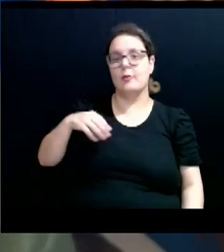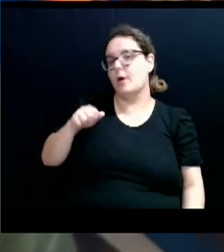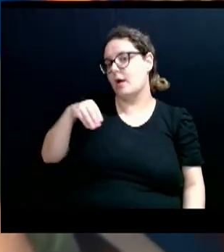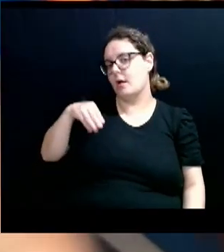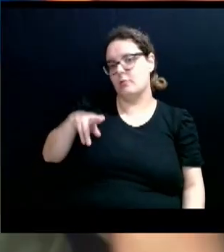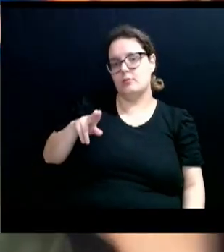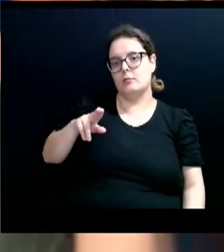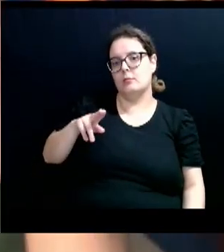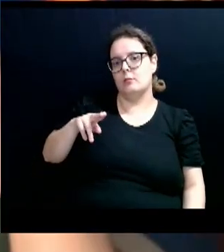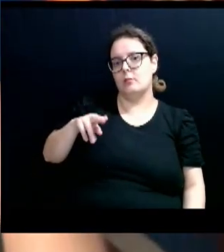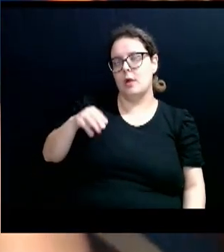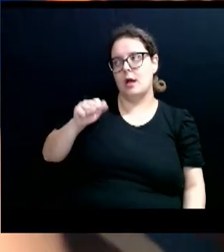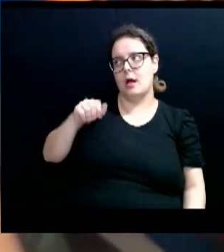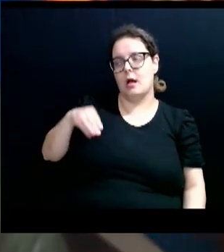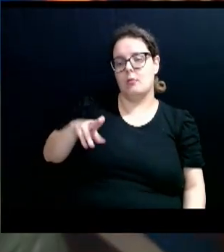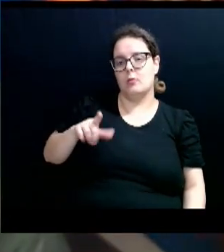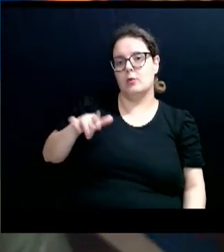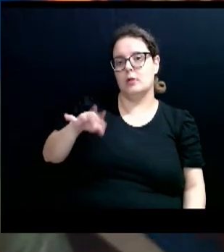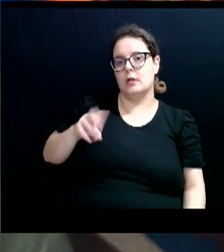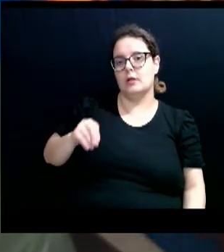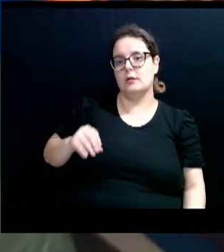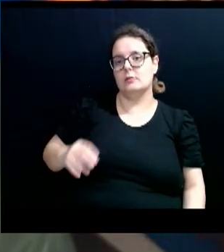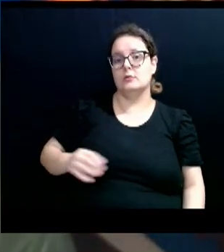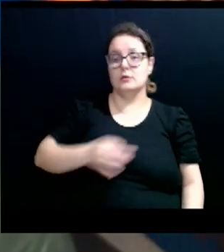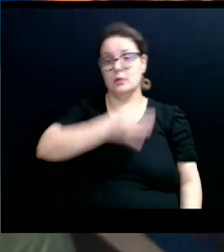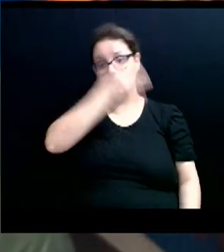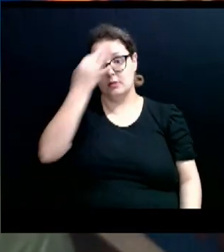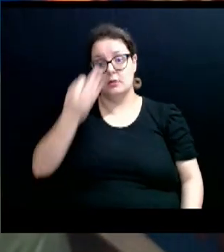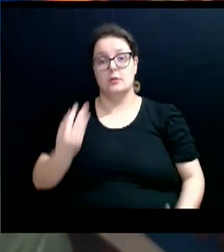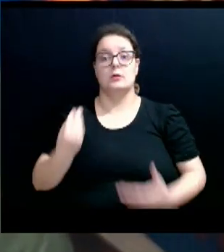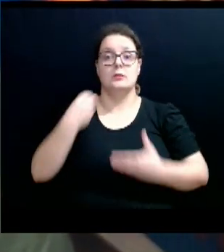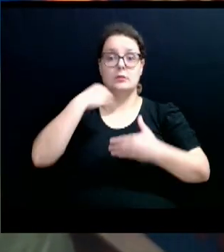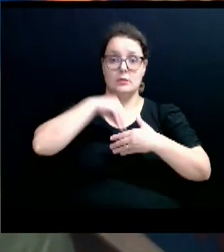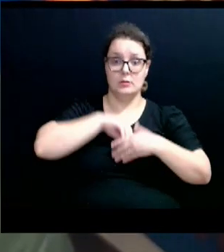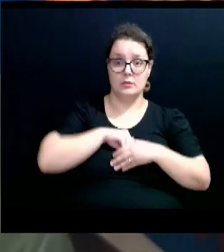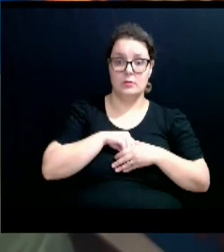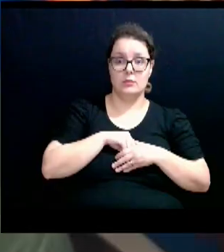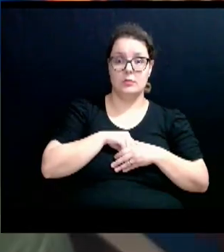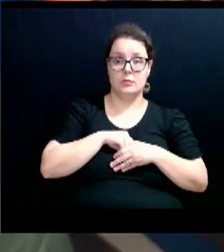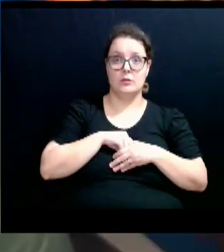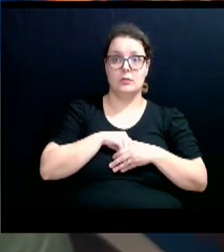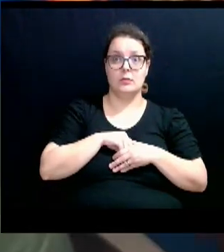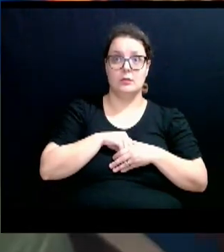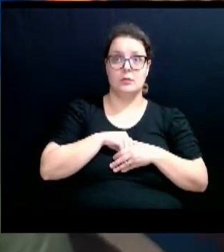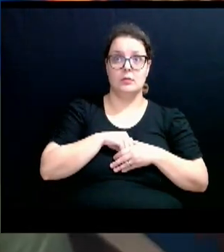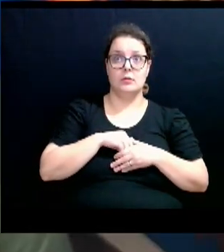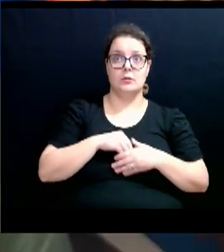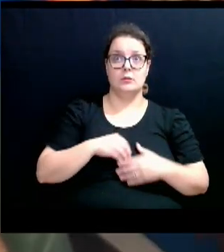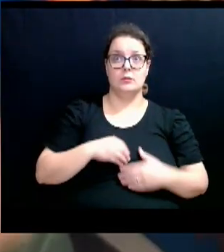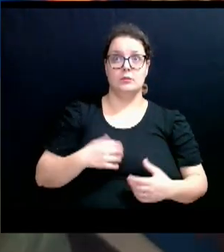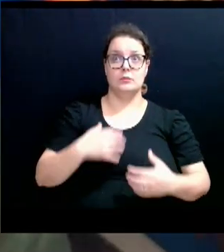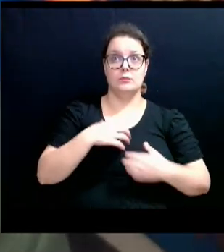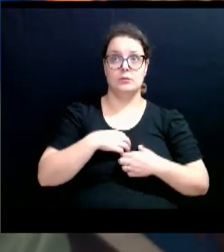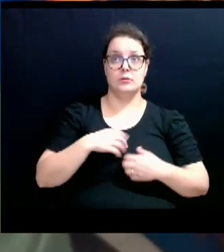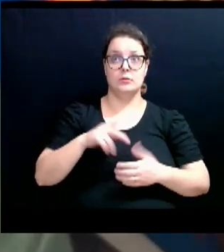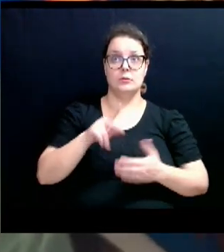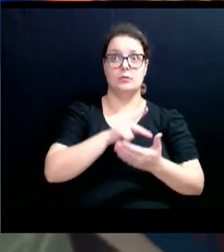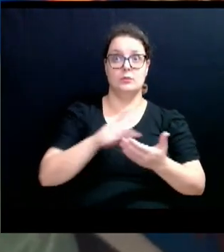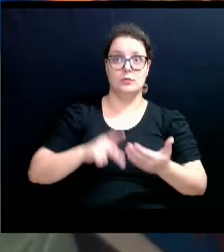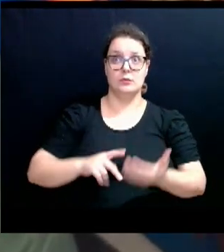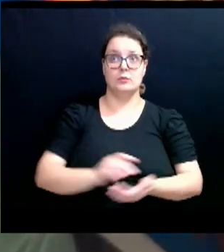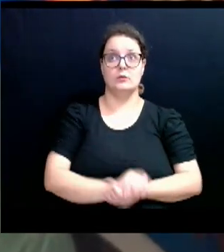nenhum, eu estou introjetando ela, né, dentro de mim de um jeito poético e bonito e